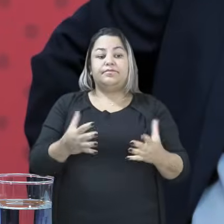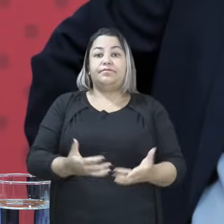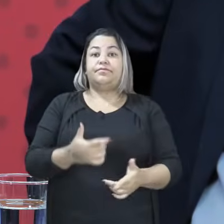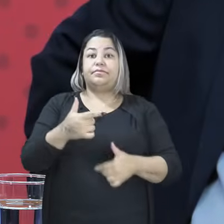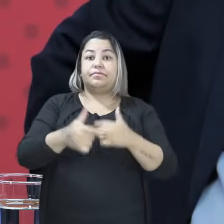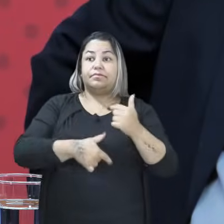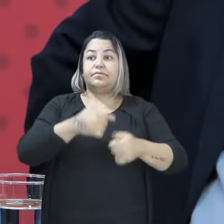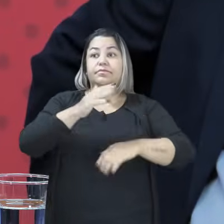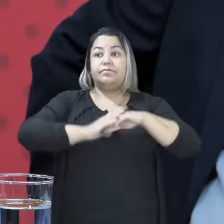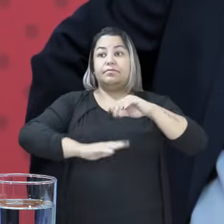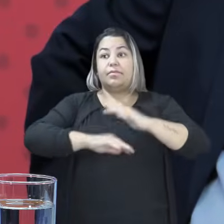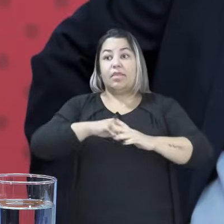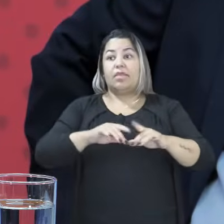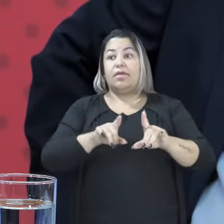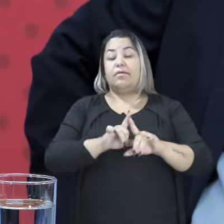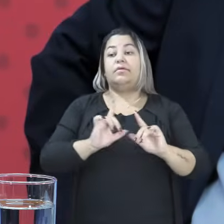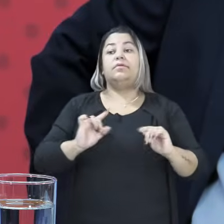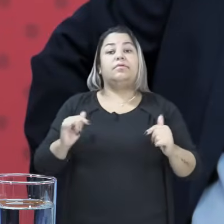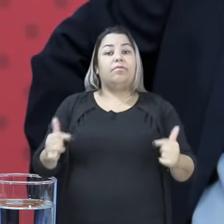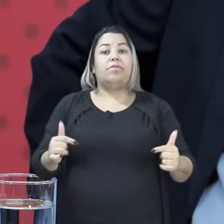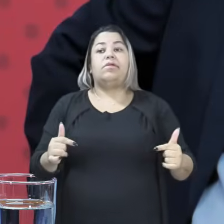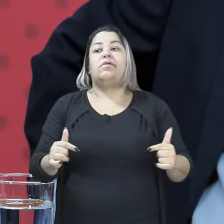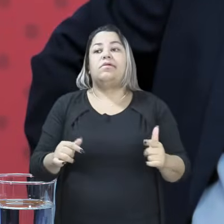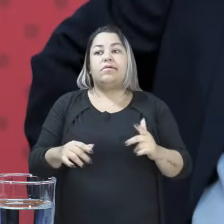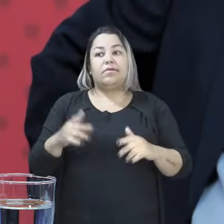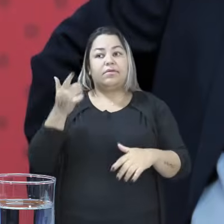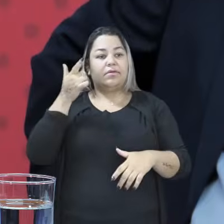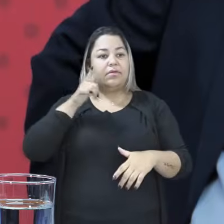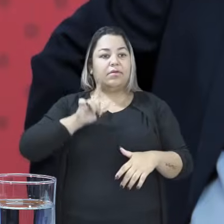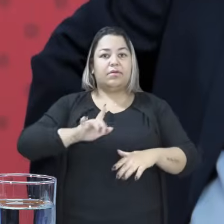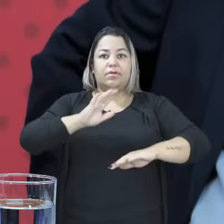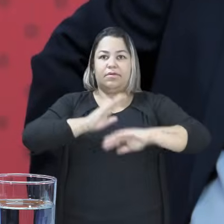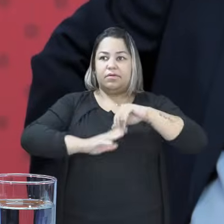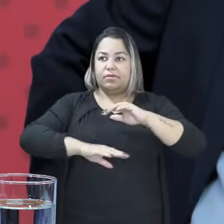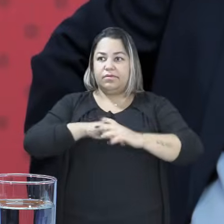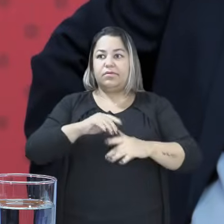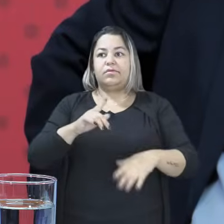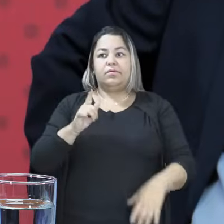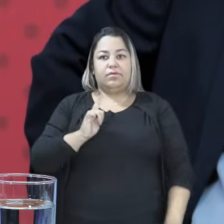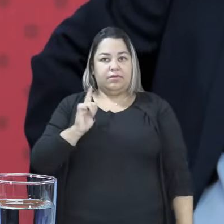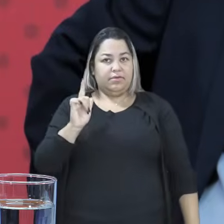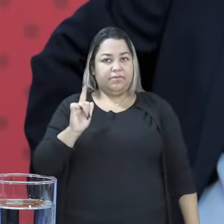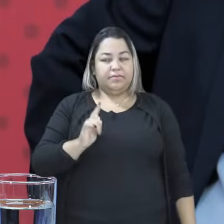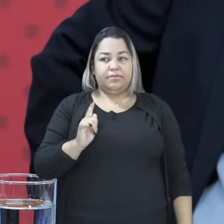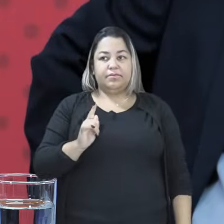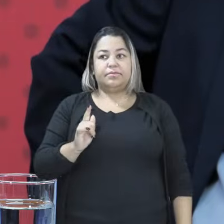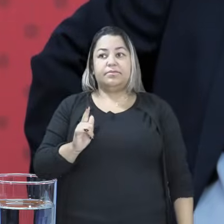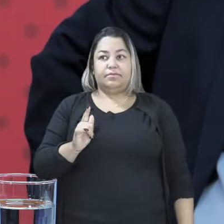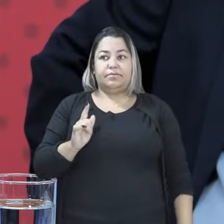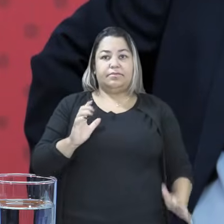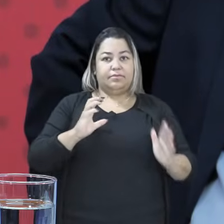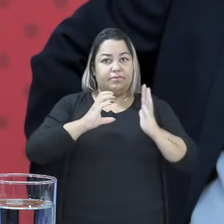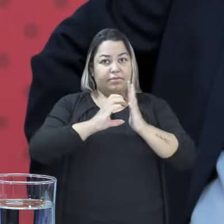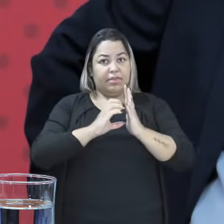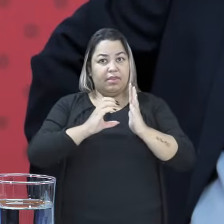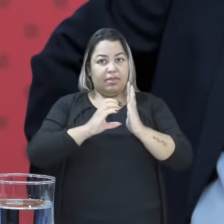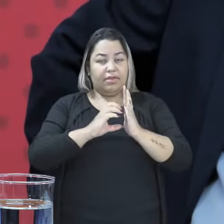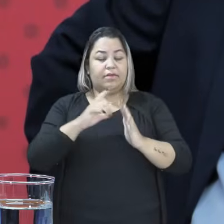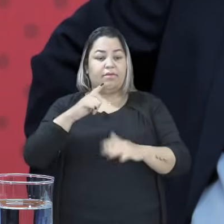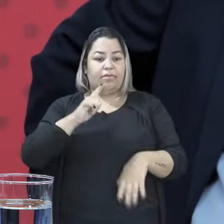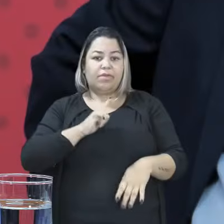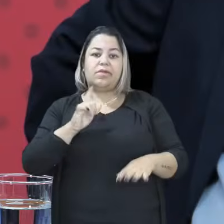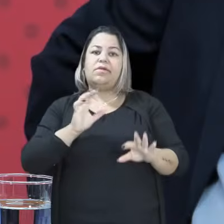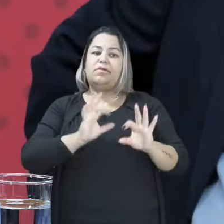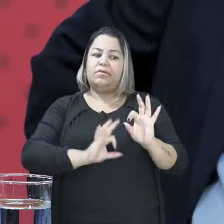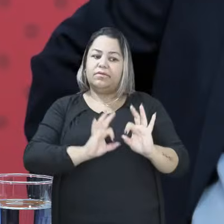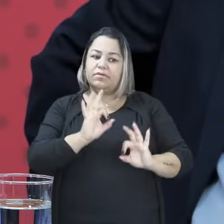profissões vão deixar de existir, outras profissões vão passar a existir. Então, o partido tem que estar formulando sobre